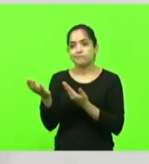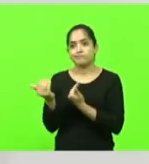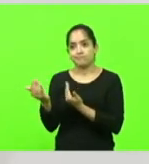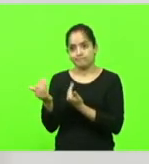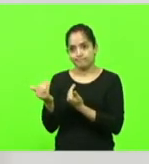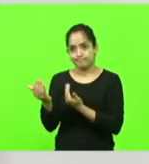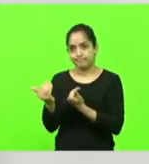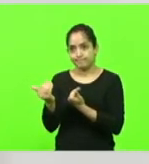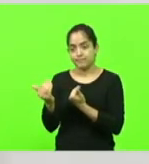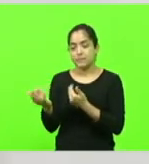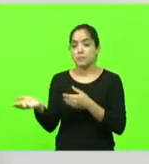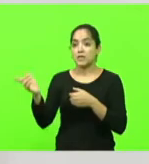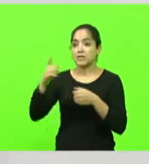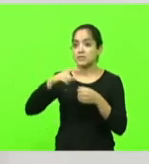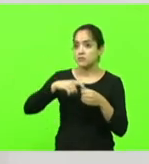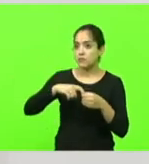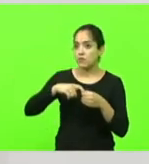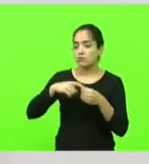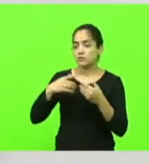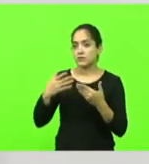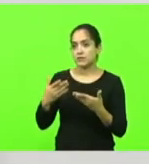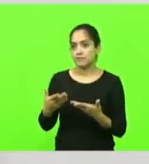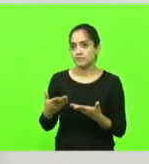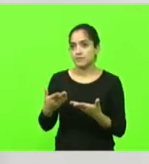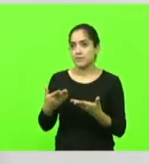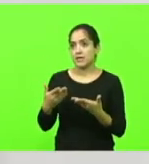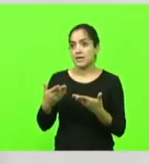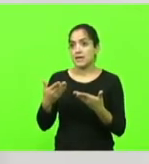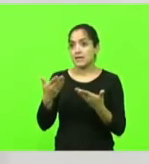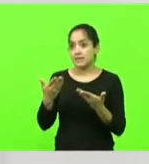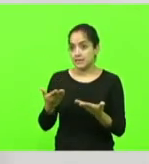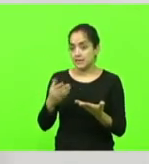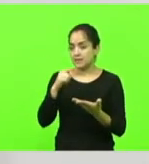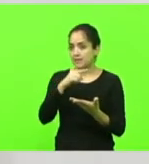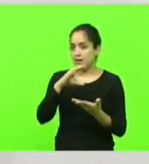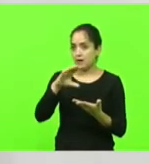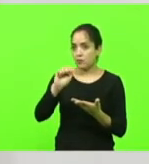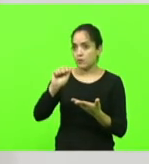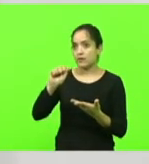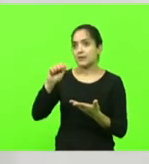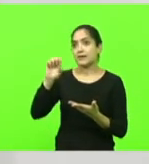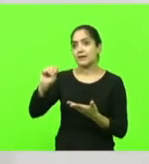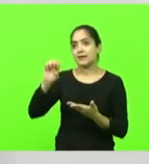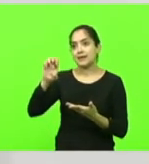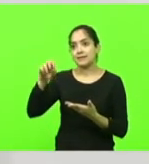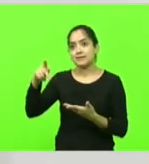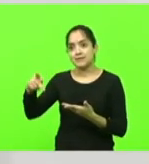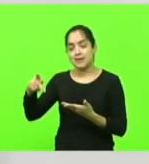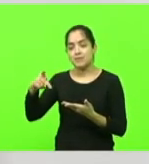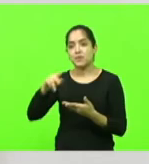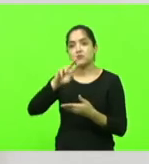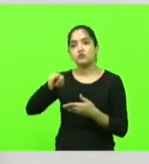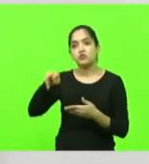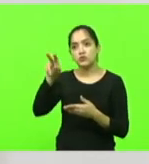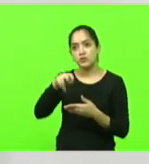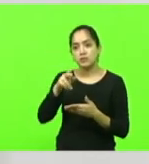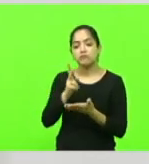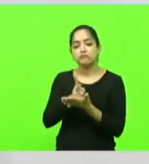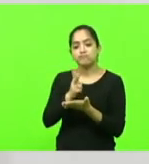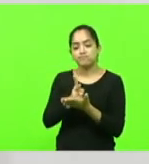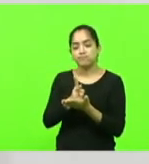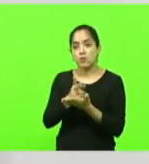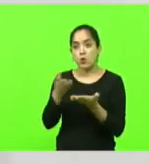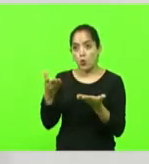sua reinserção na sociedade. E esta porta, que é o CASEP de Xanxerê, precisa ser mantida, porque hoje temos 6